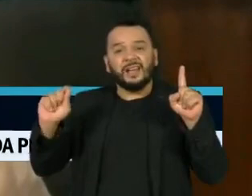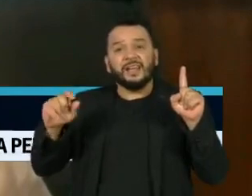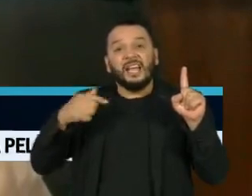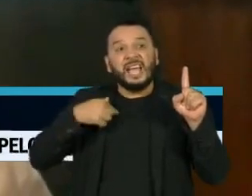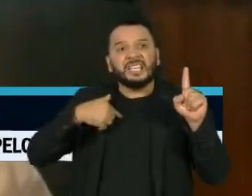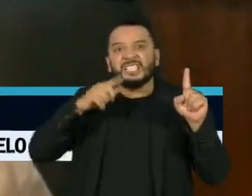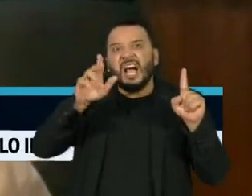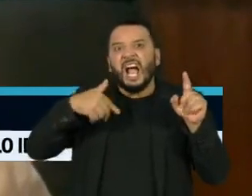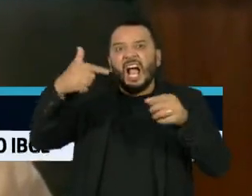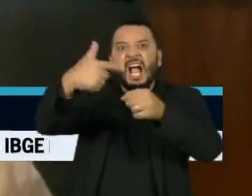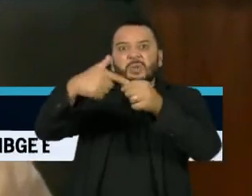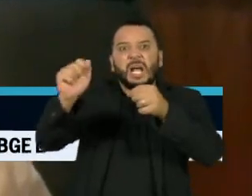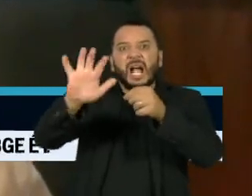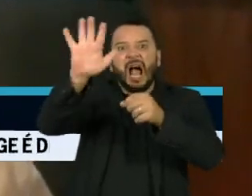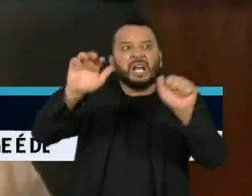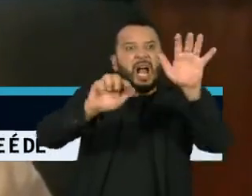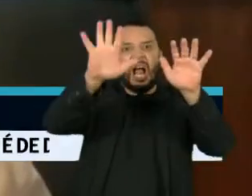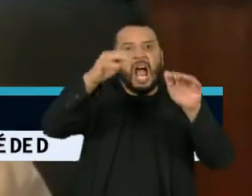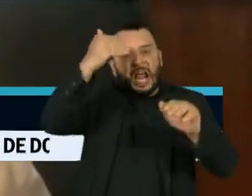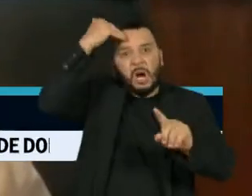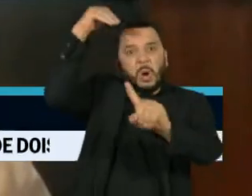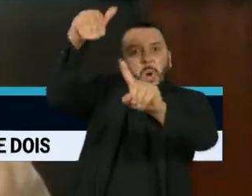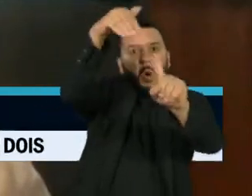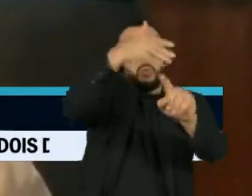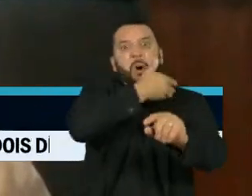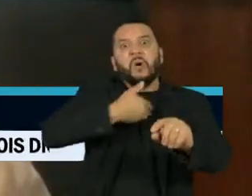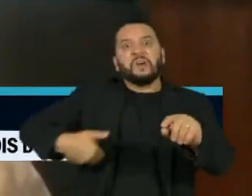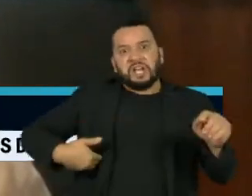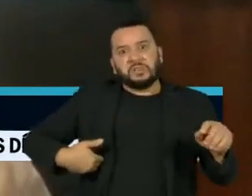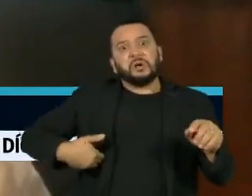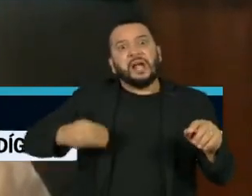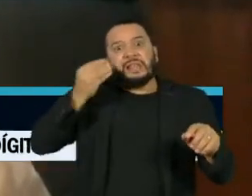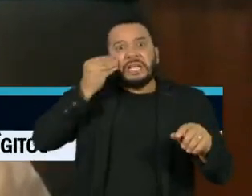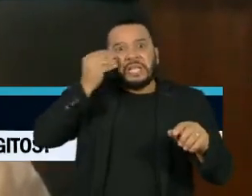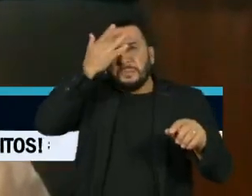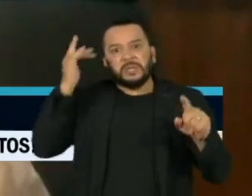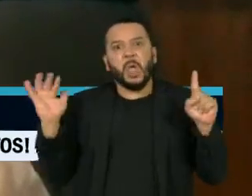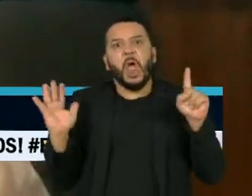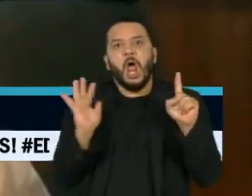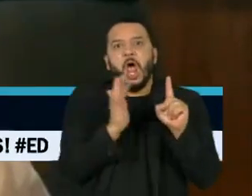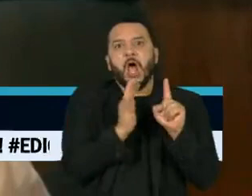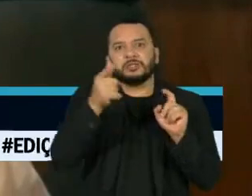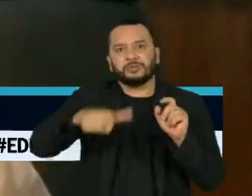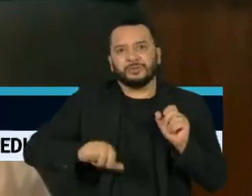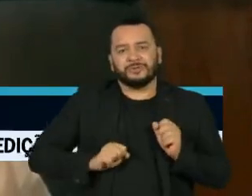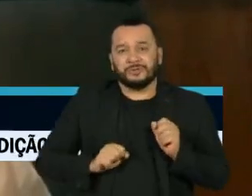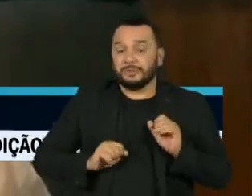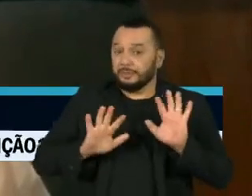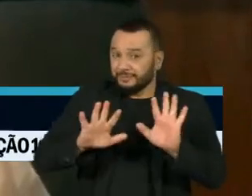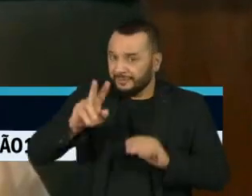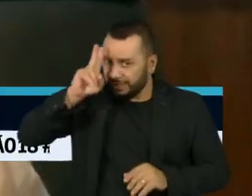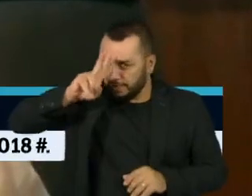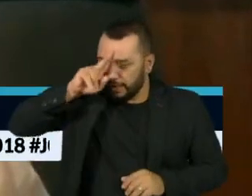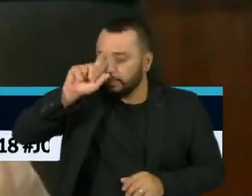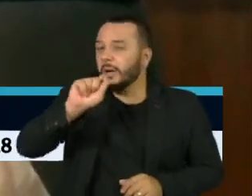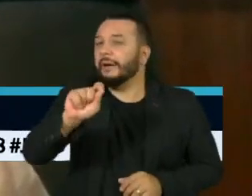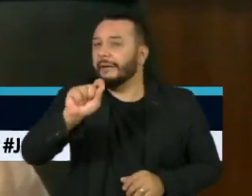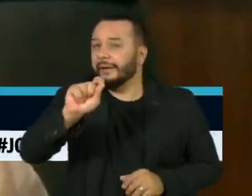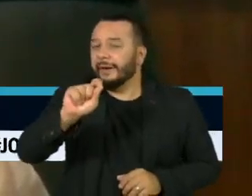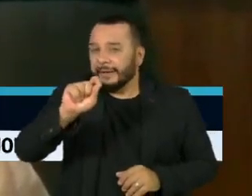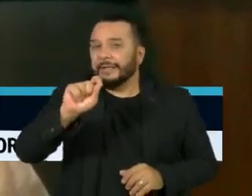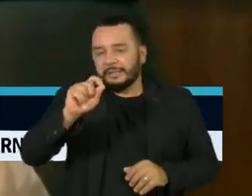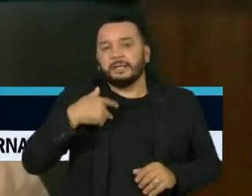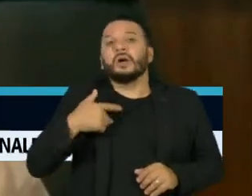preços, sobretudo para estados e para governadores. Lembrando que no tabuleiro político, boa parte